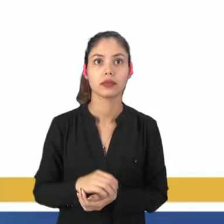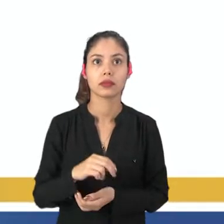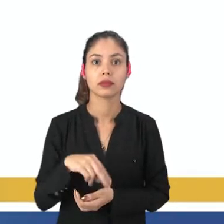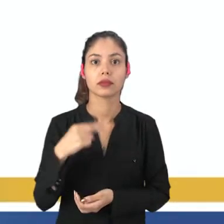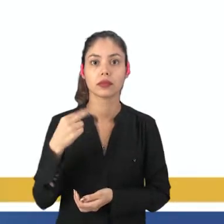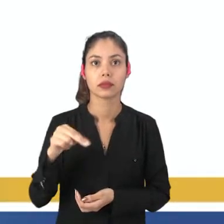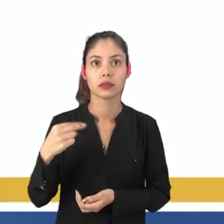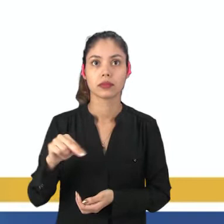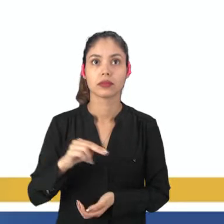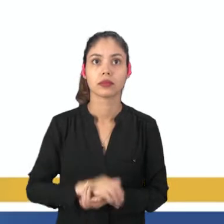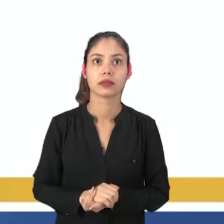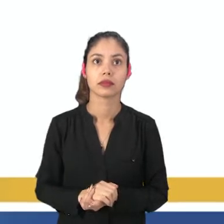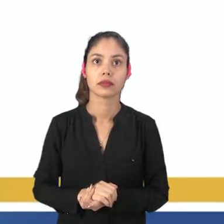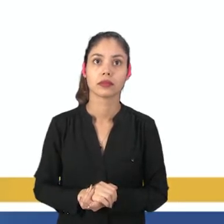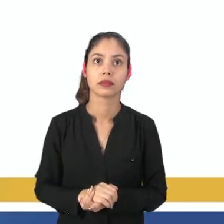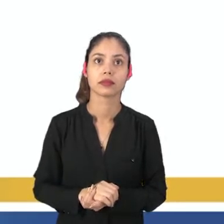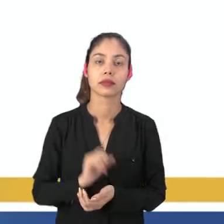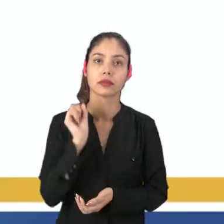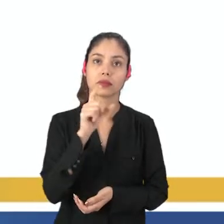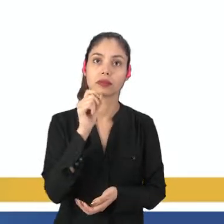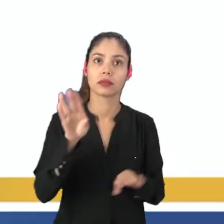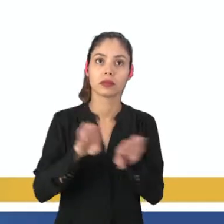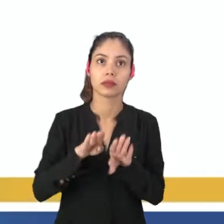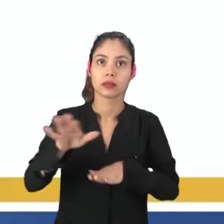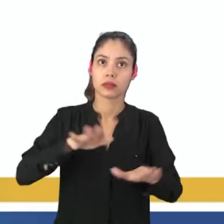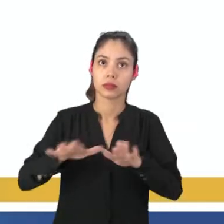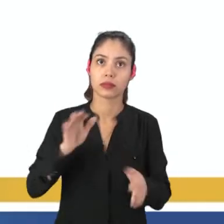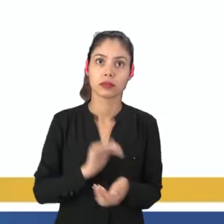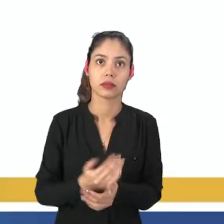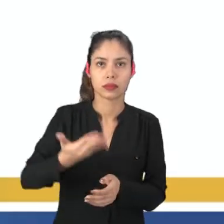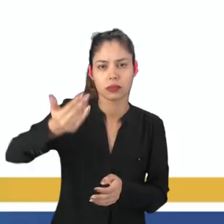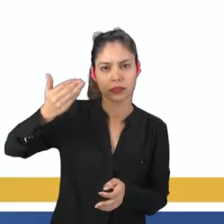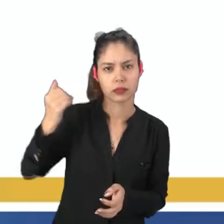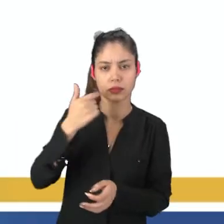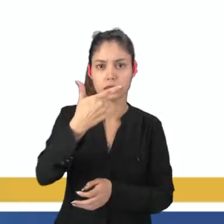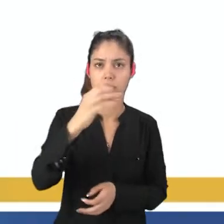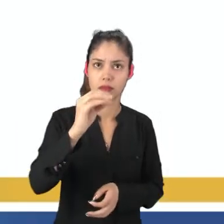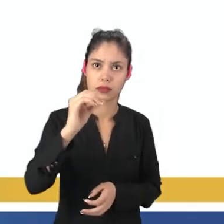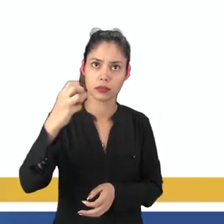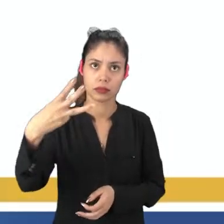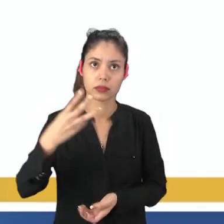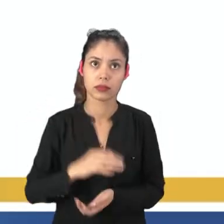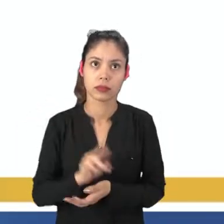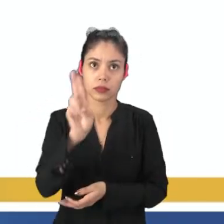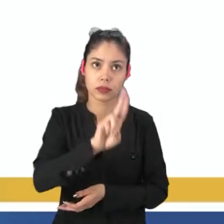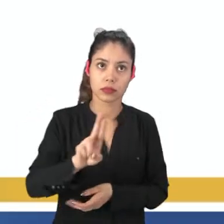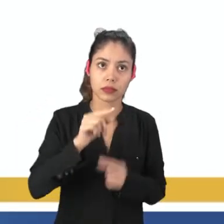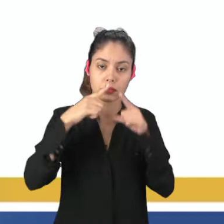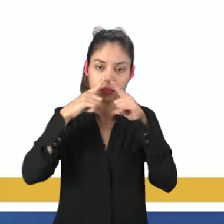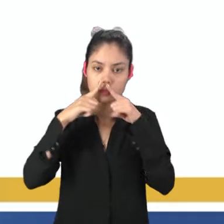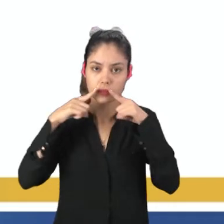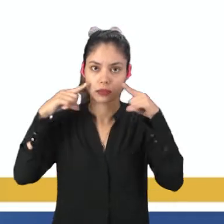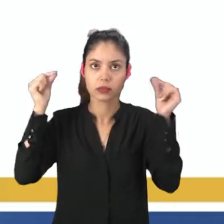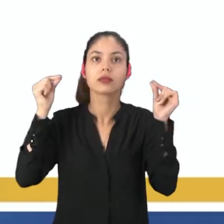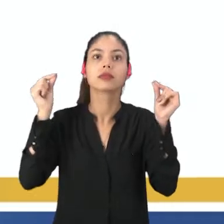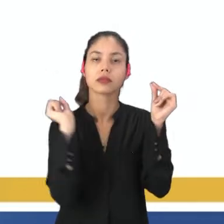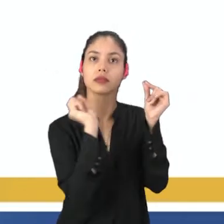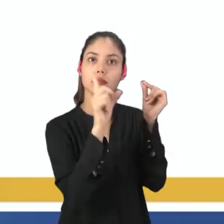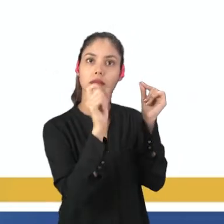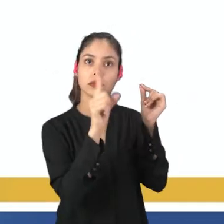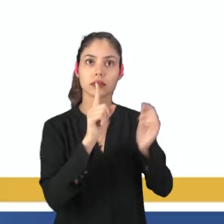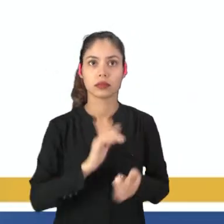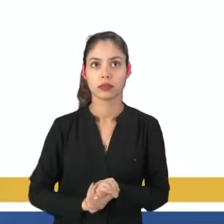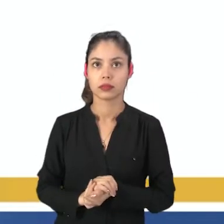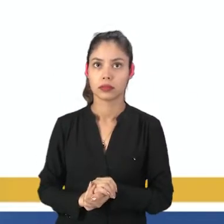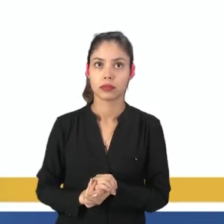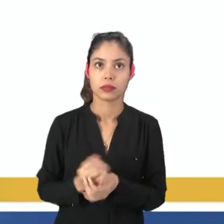O Novembro Azul também é um movimento internacional que existe desde 2003 e utiliza o bigode e a cor azul como símbolo